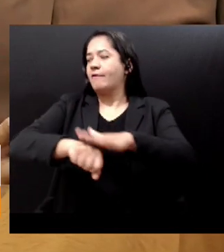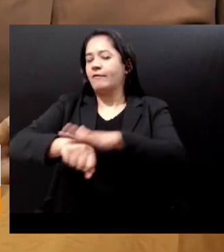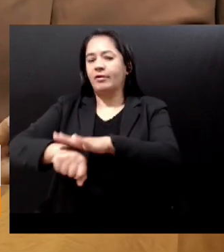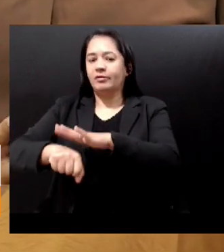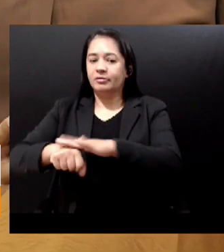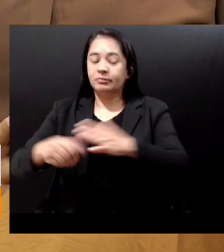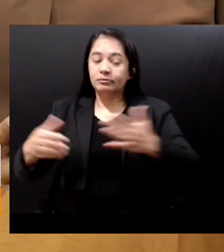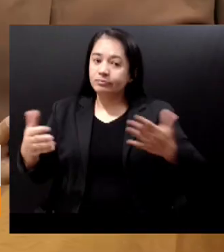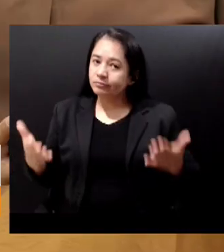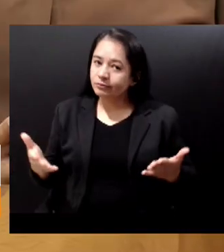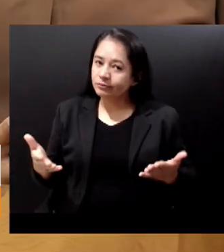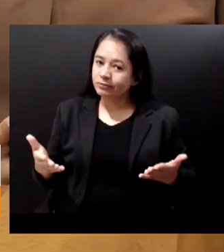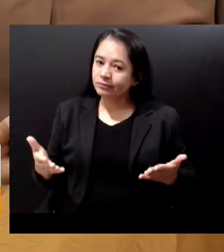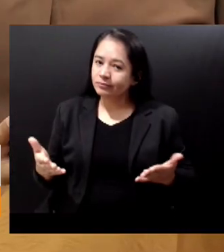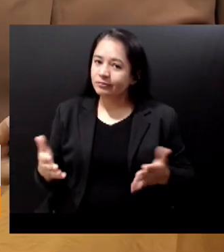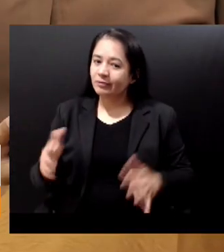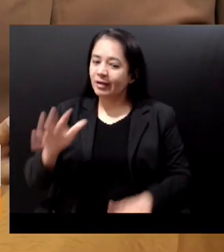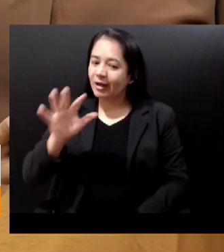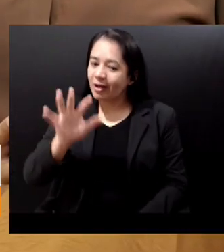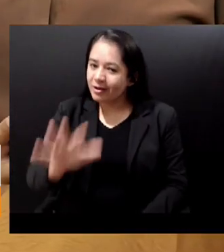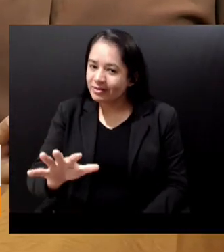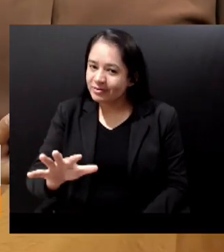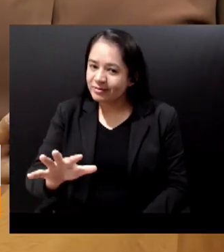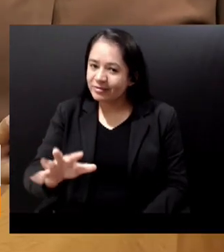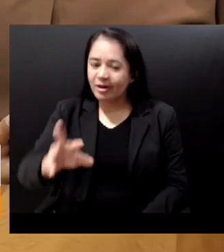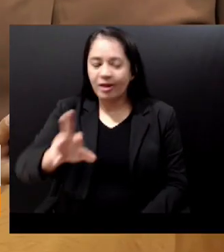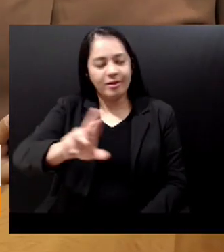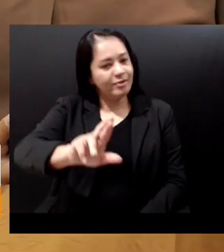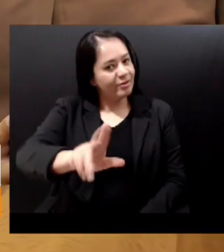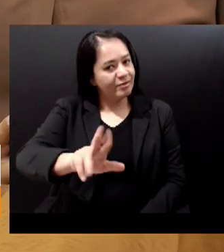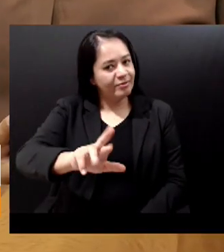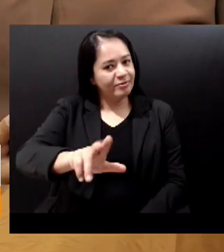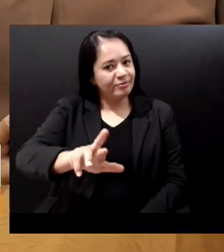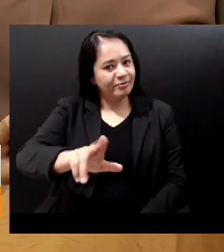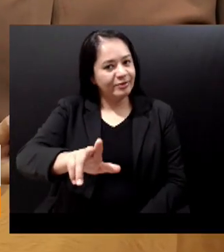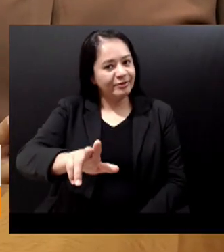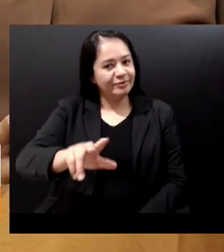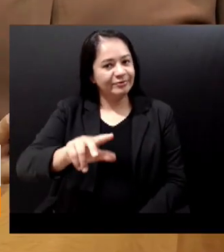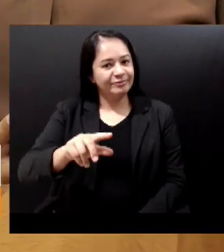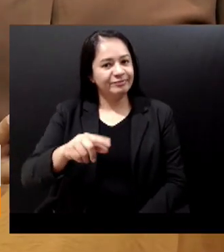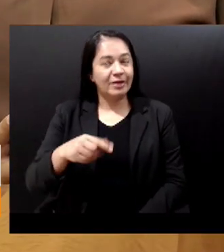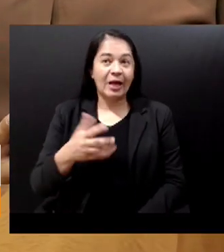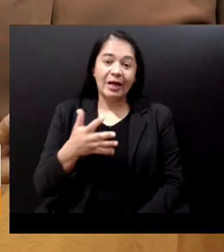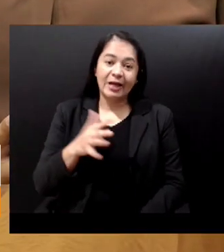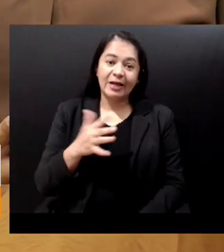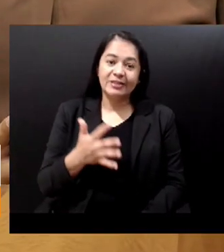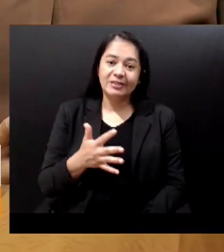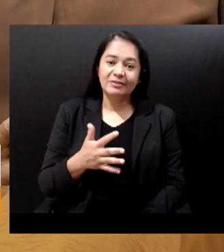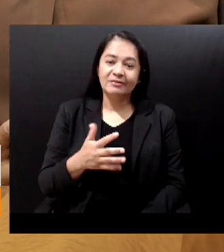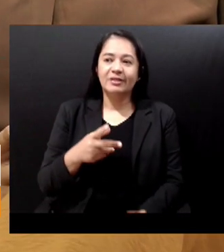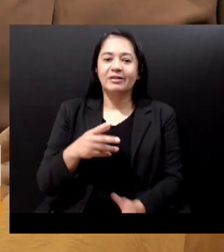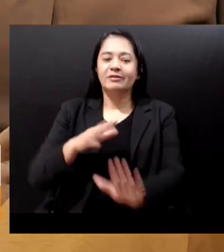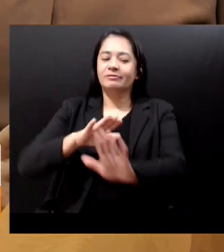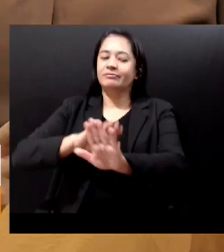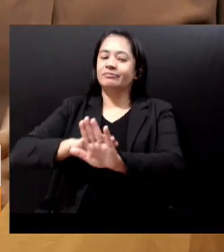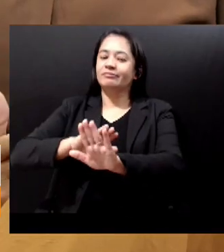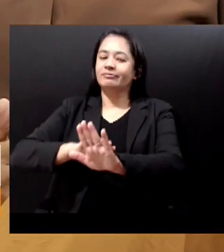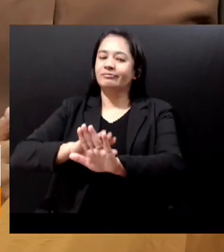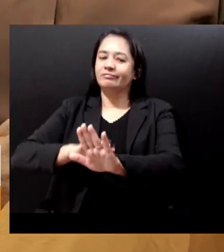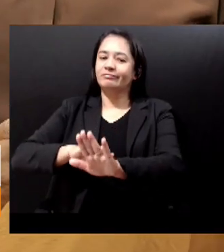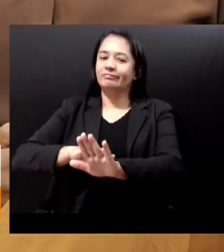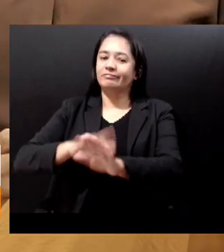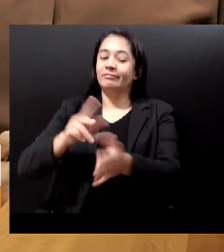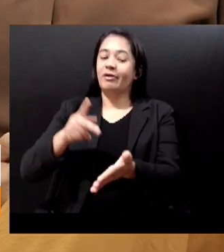Gente, não é bem assim, né, a gente não às vezes não é tão verdade o que a gente vê nas redes sociais. E a rede social, ela